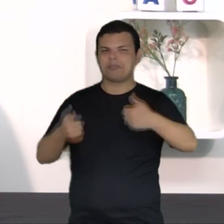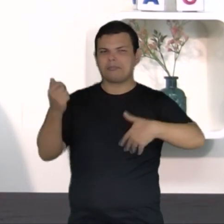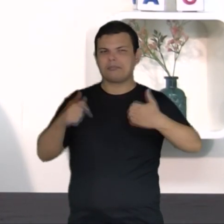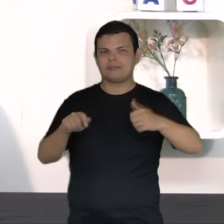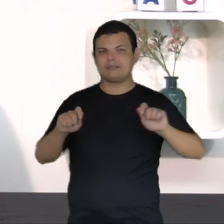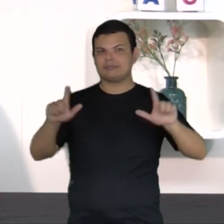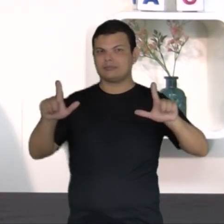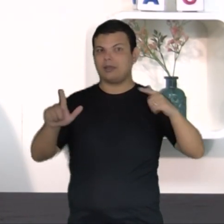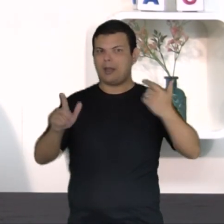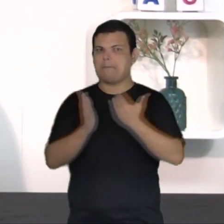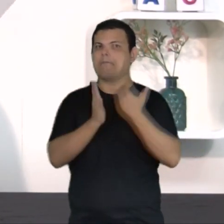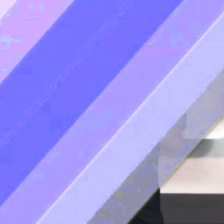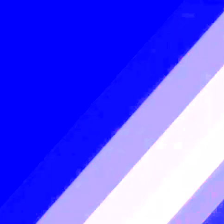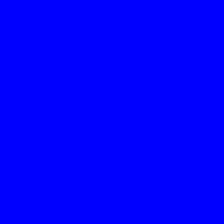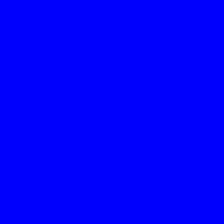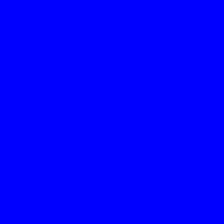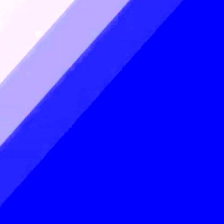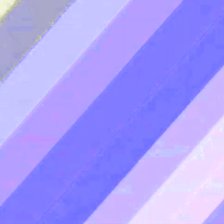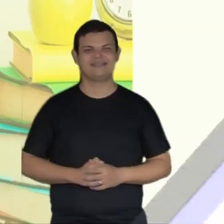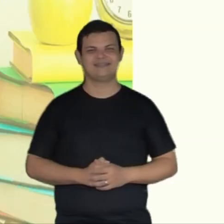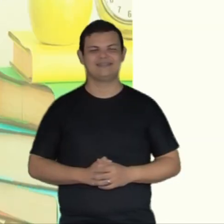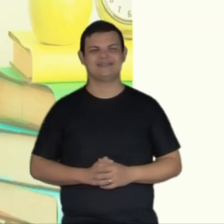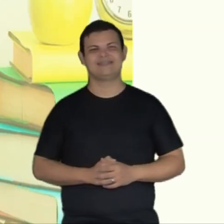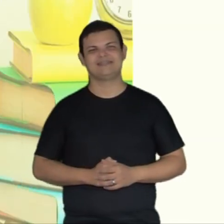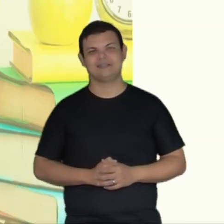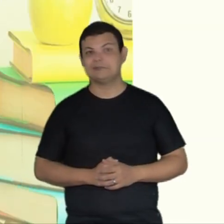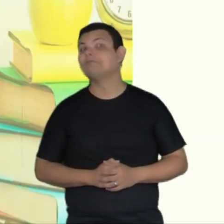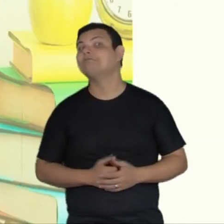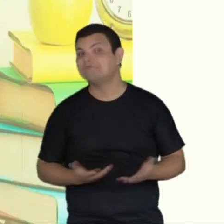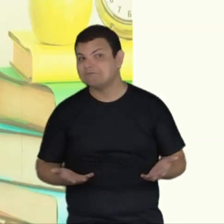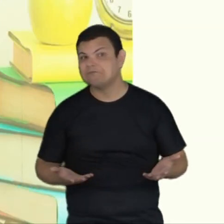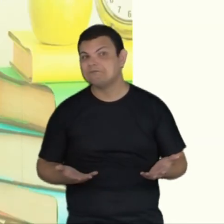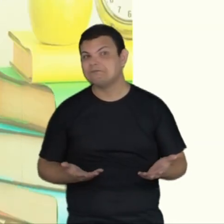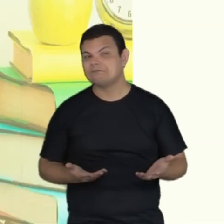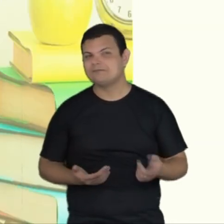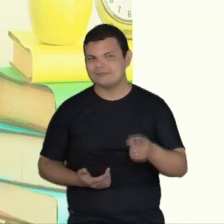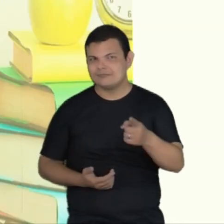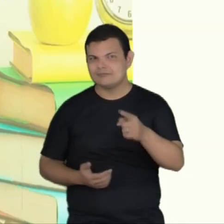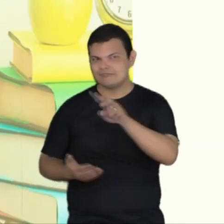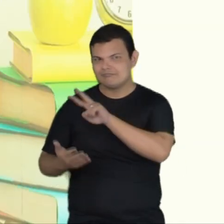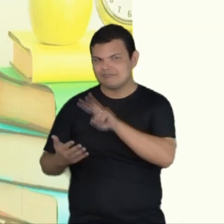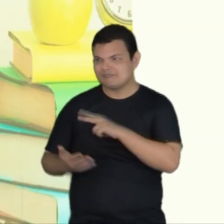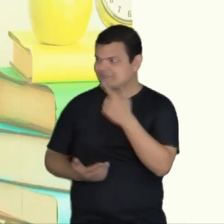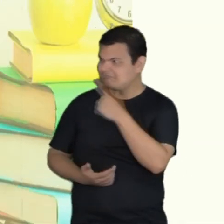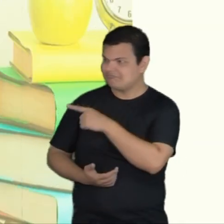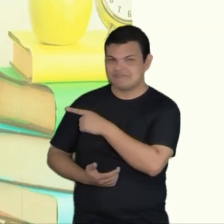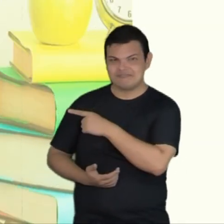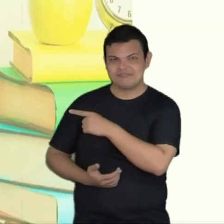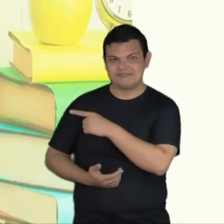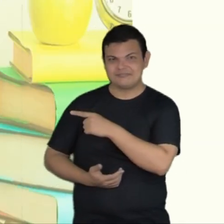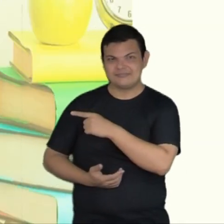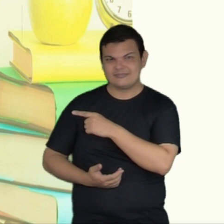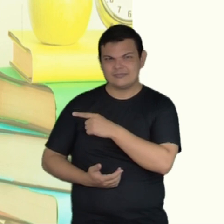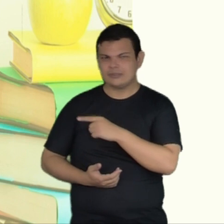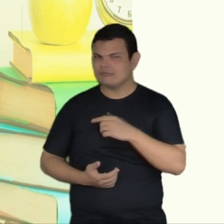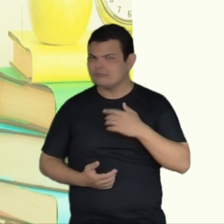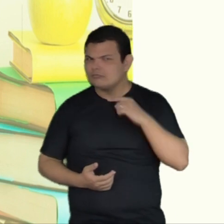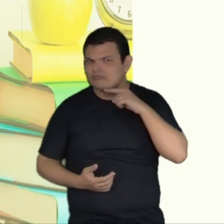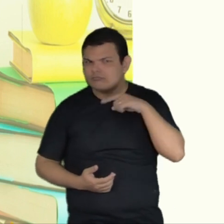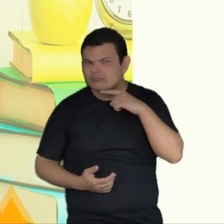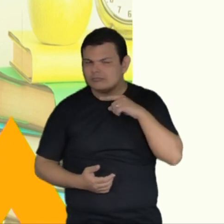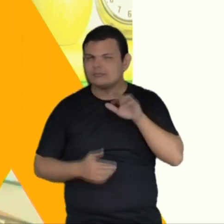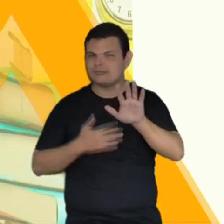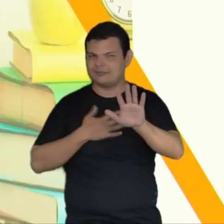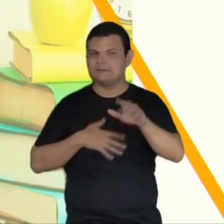voltar a conversar, beleza? Vamos lá! E aí, galera, fizeram a leitura? Bom, se não deu para fazer direitinho aí,